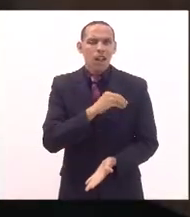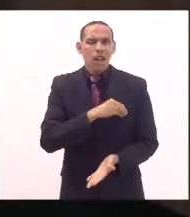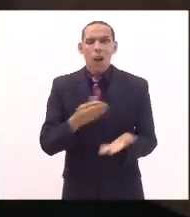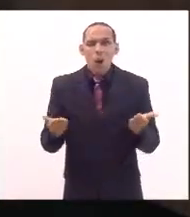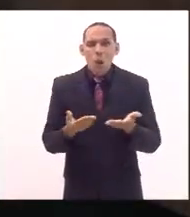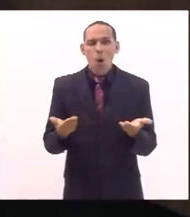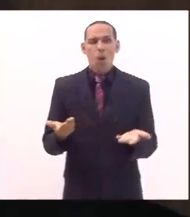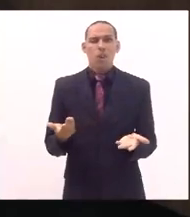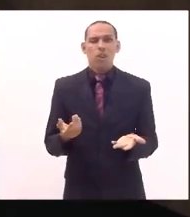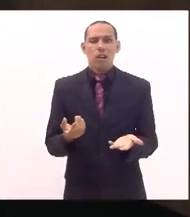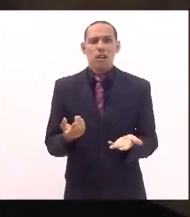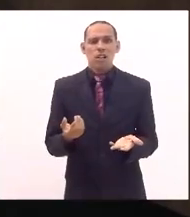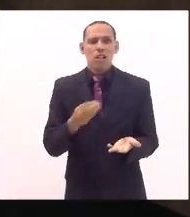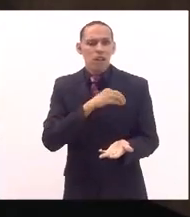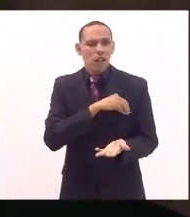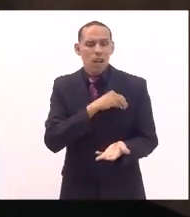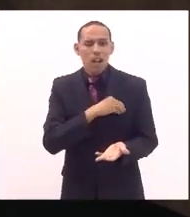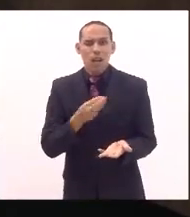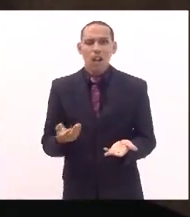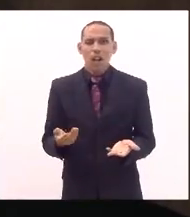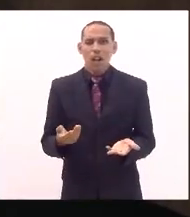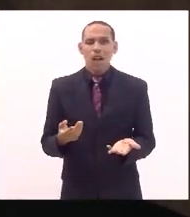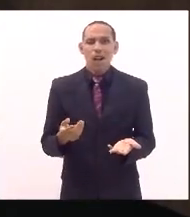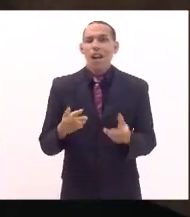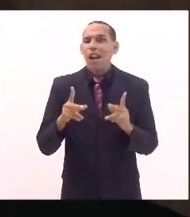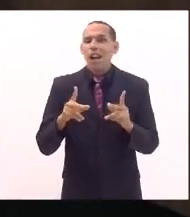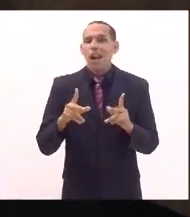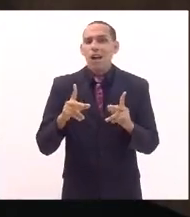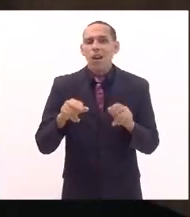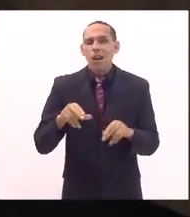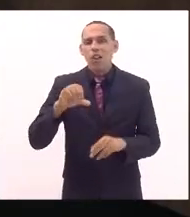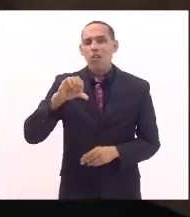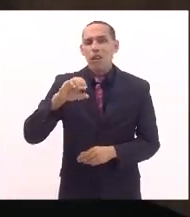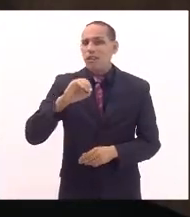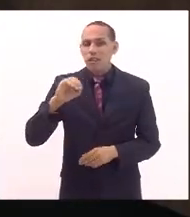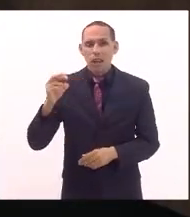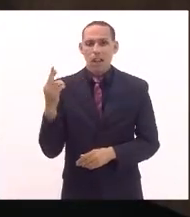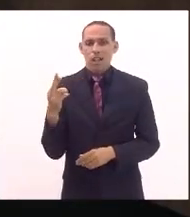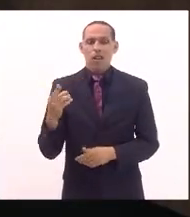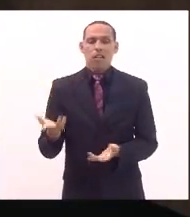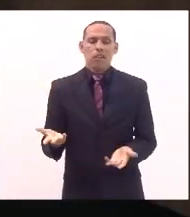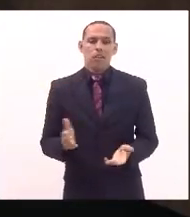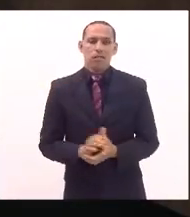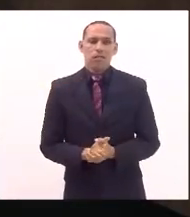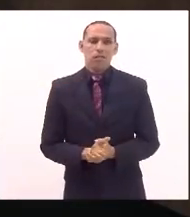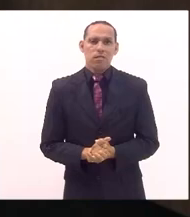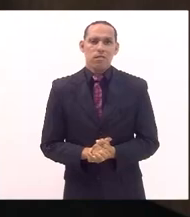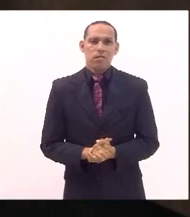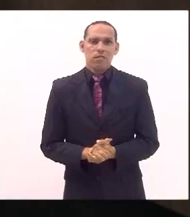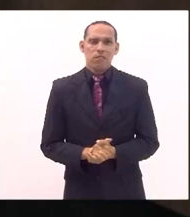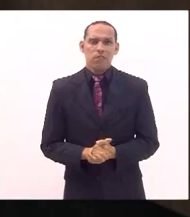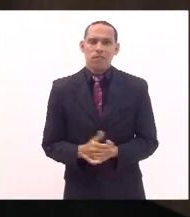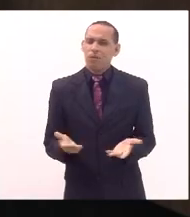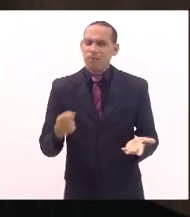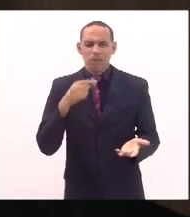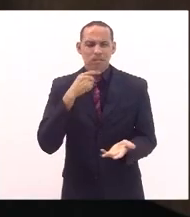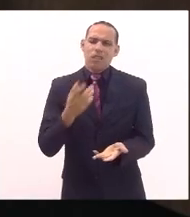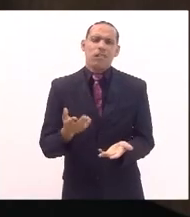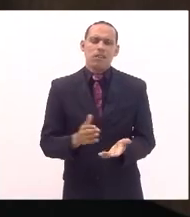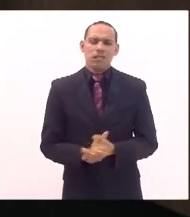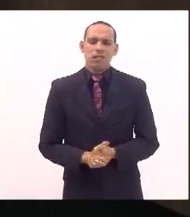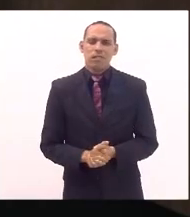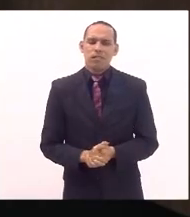hoje o salário mínimo tem o poder tem um valor de novecentos reais o valor real de 900reais Isso é uma indignidade